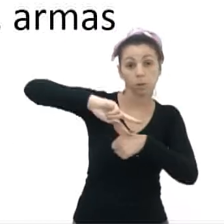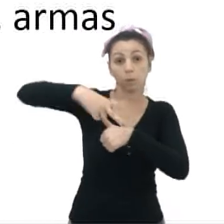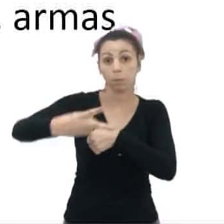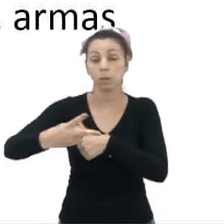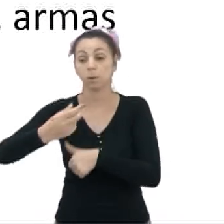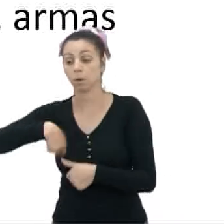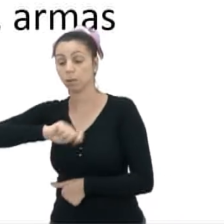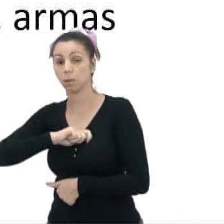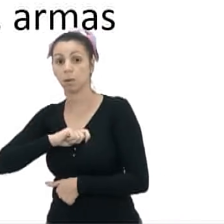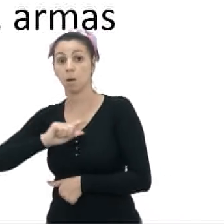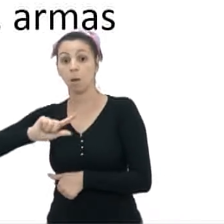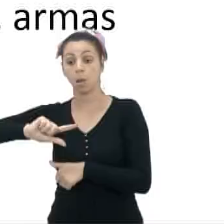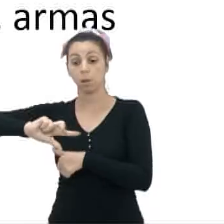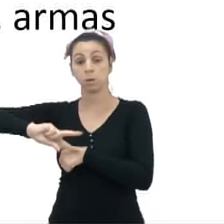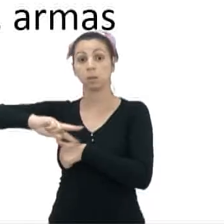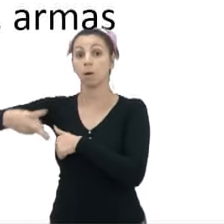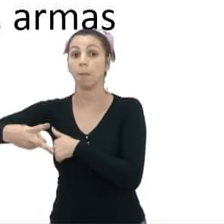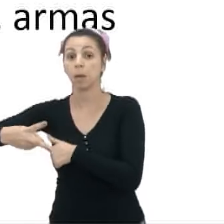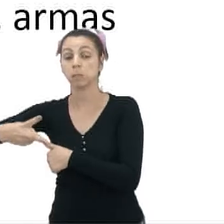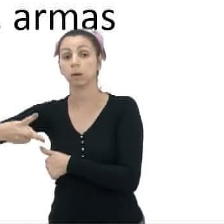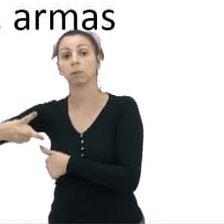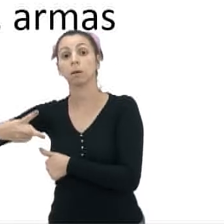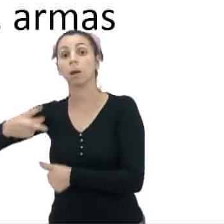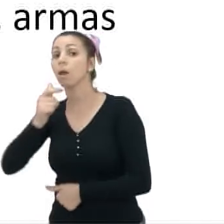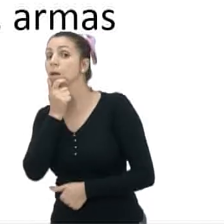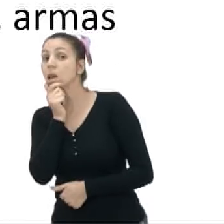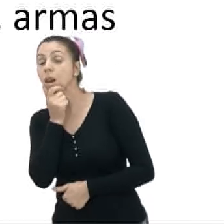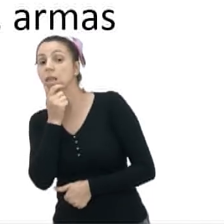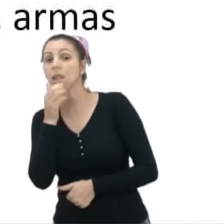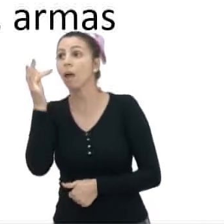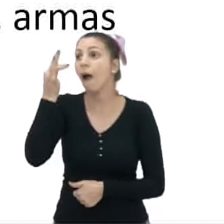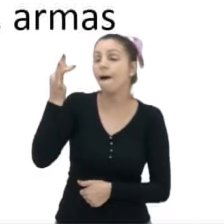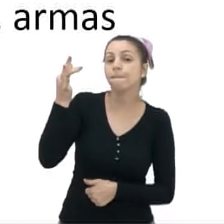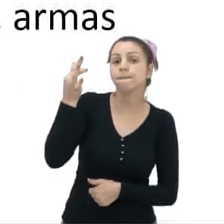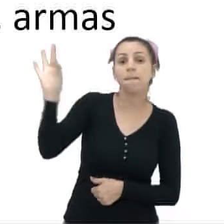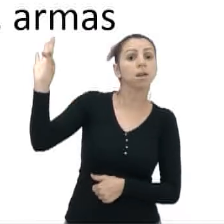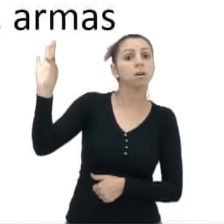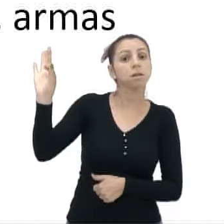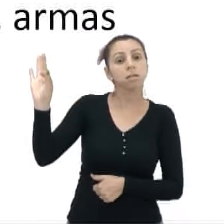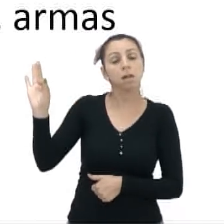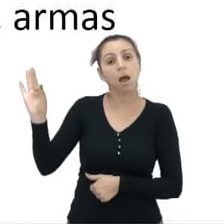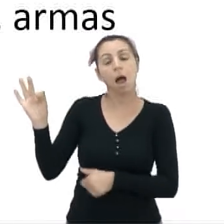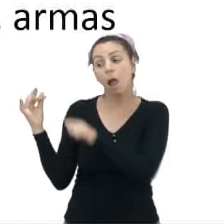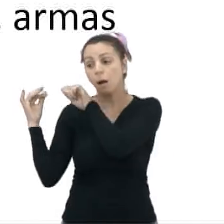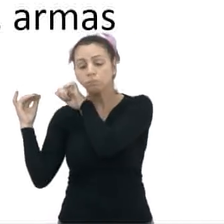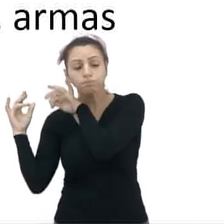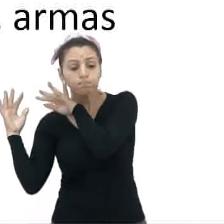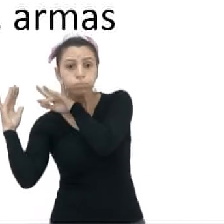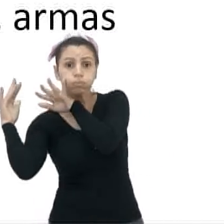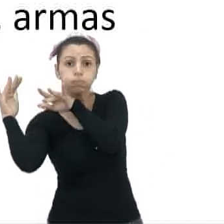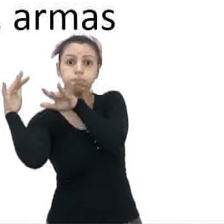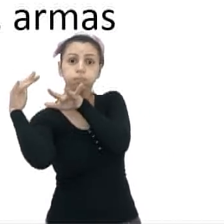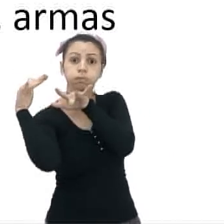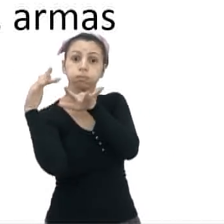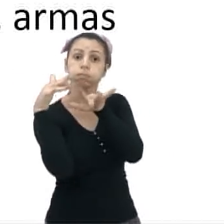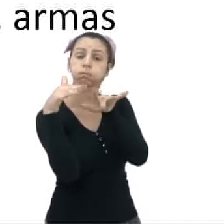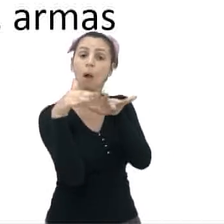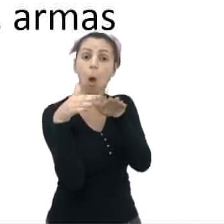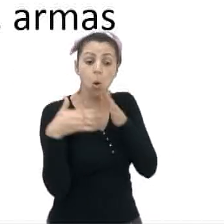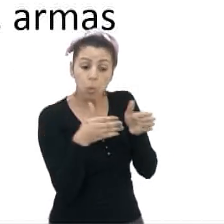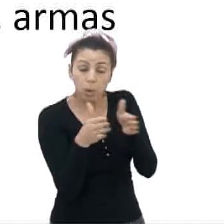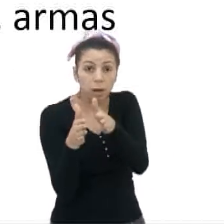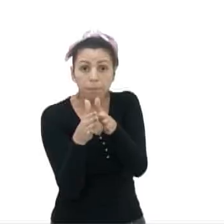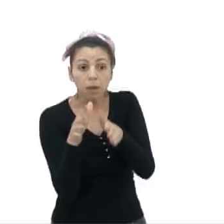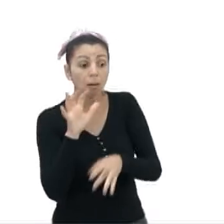Espanha, depois Inglaterra, Holanda, França e daí todo mundo. Porque eles percebem que realmente o caminho é por